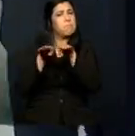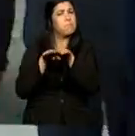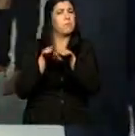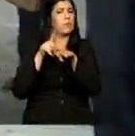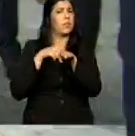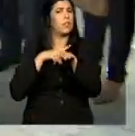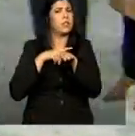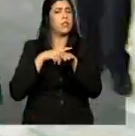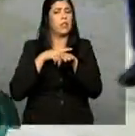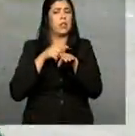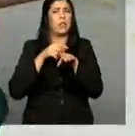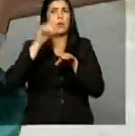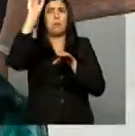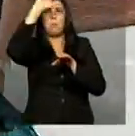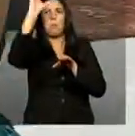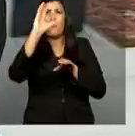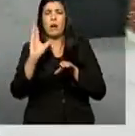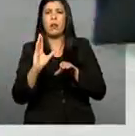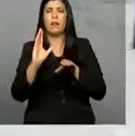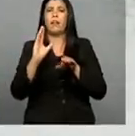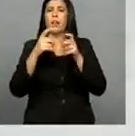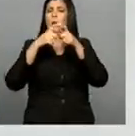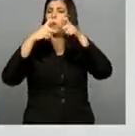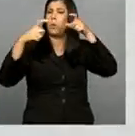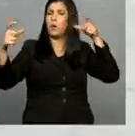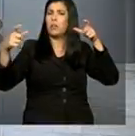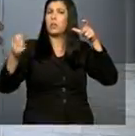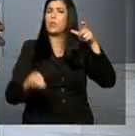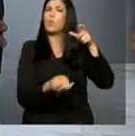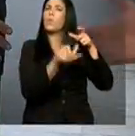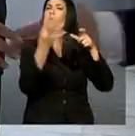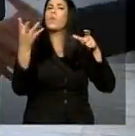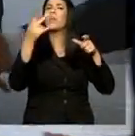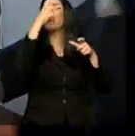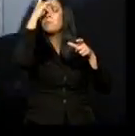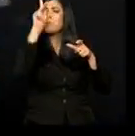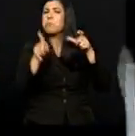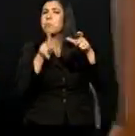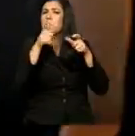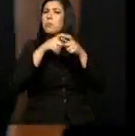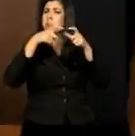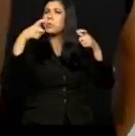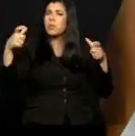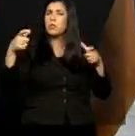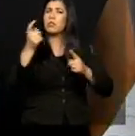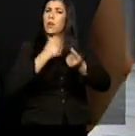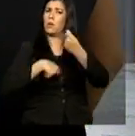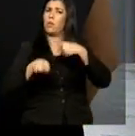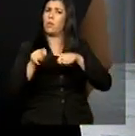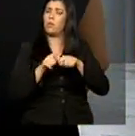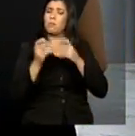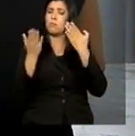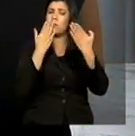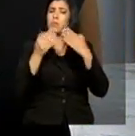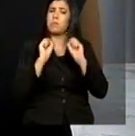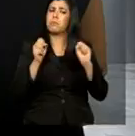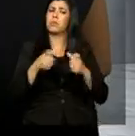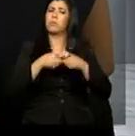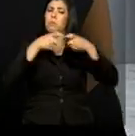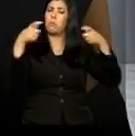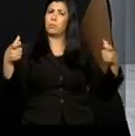espaços territoriais, grande número de cidadãos, economias intermediárias com possibilidades de